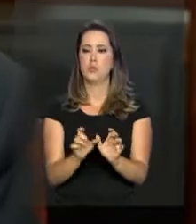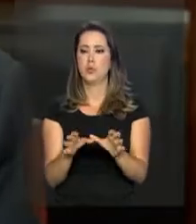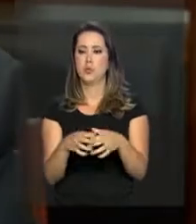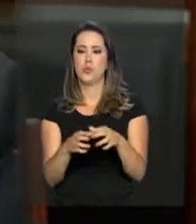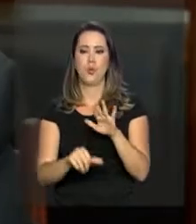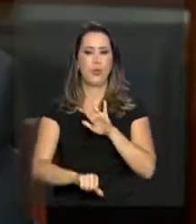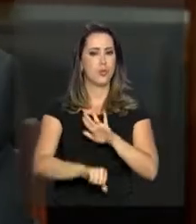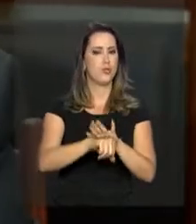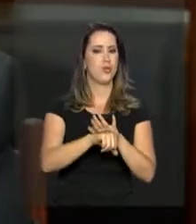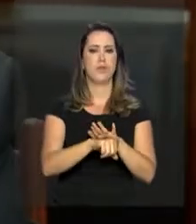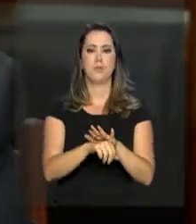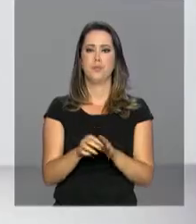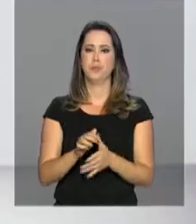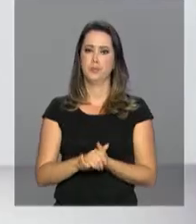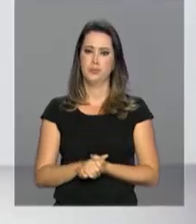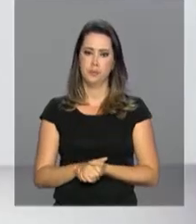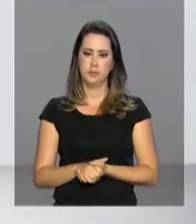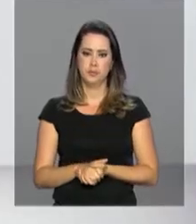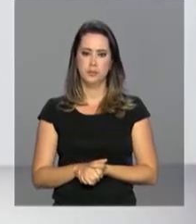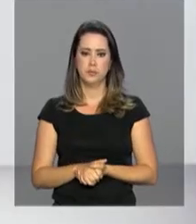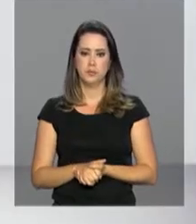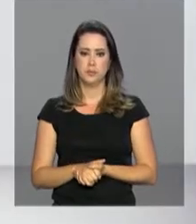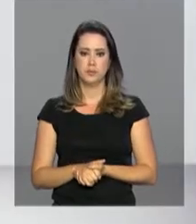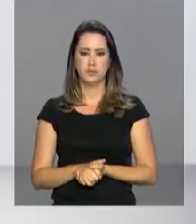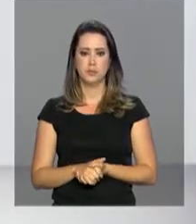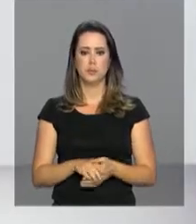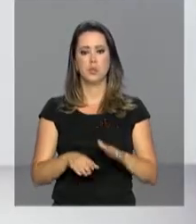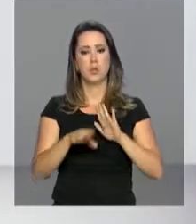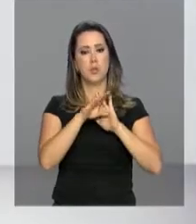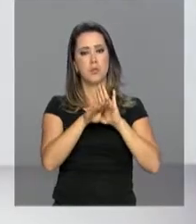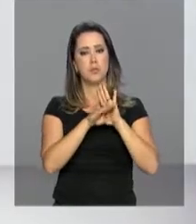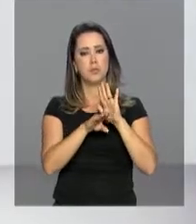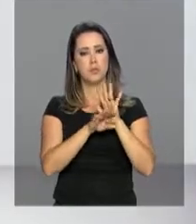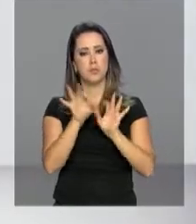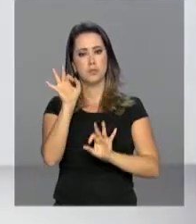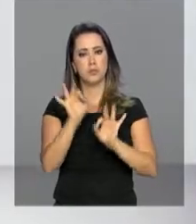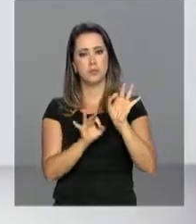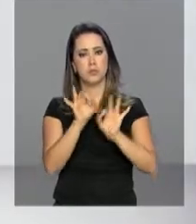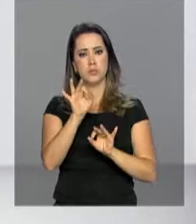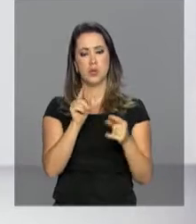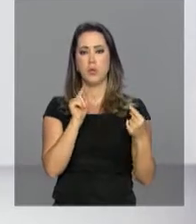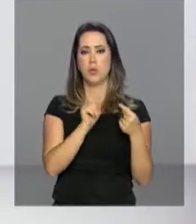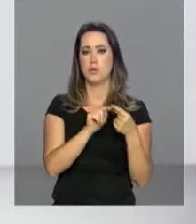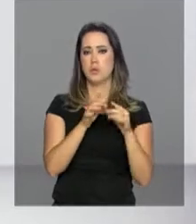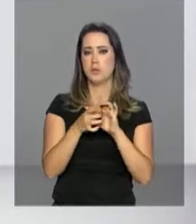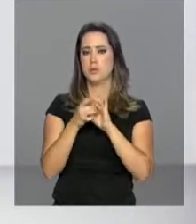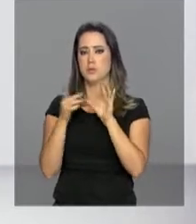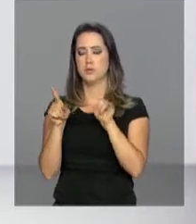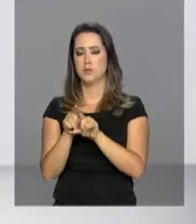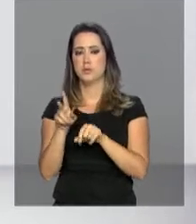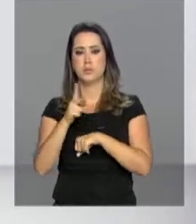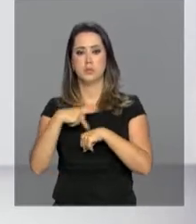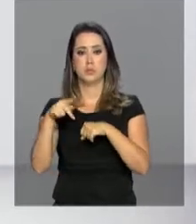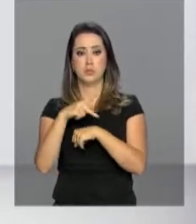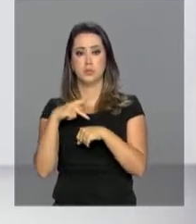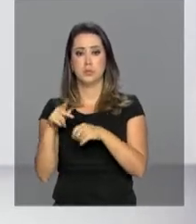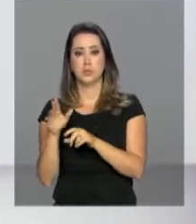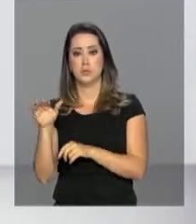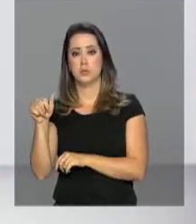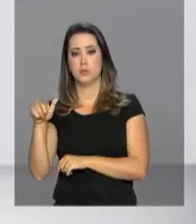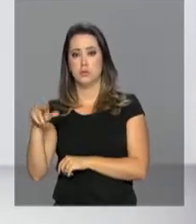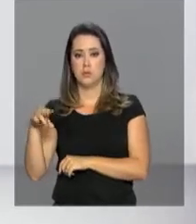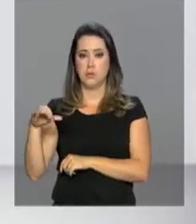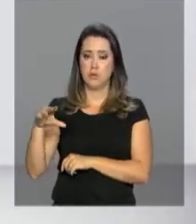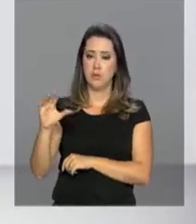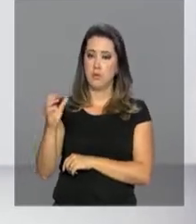de base prisional um plano de ação para negociar o acordo de livre comércio entre os países da aliança do pacífico